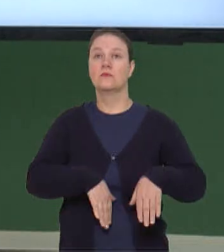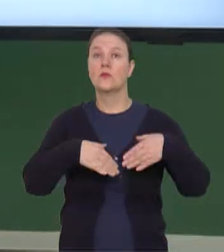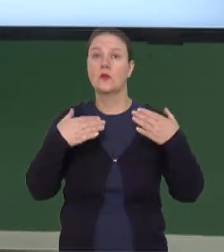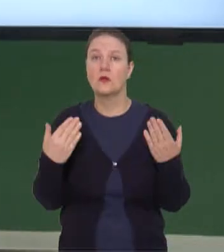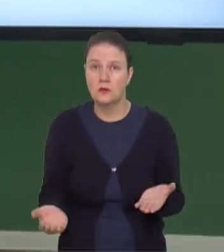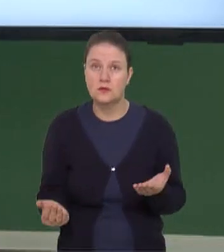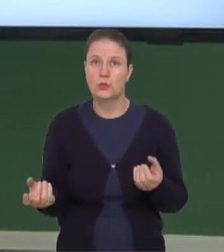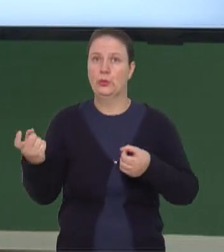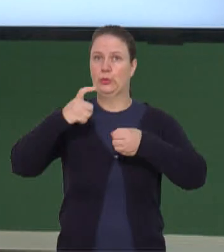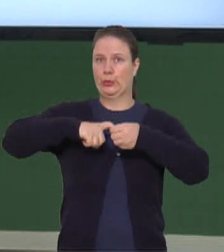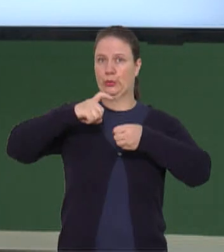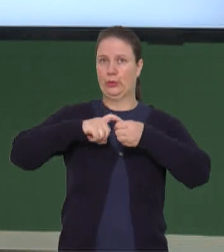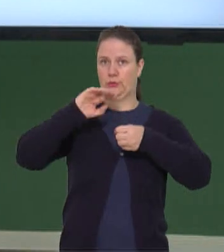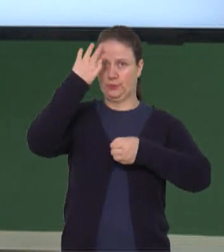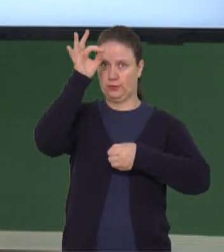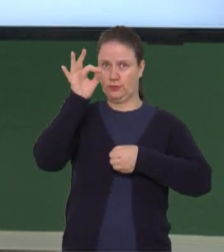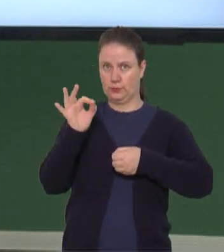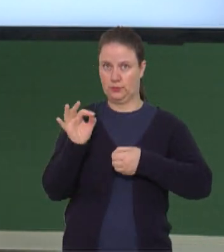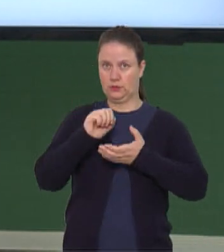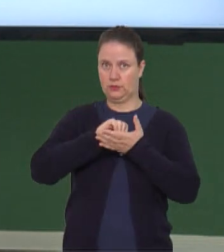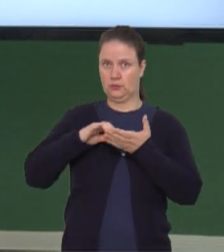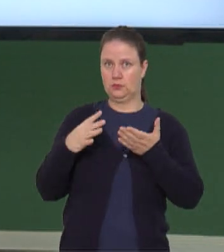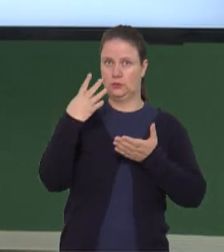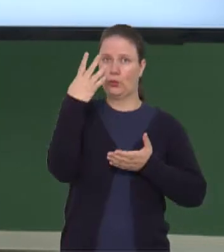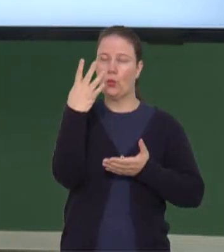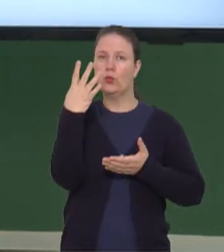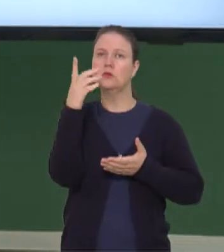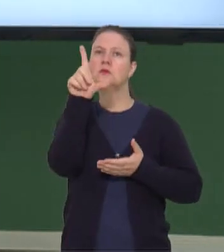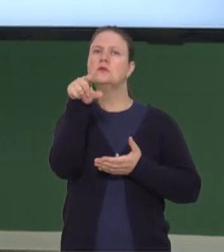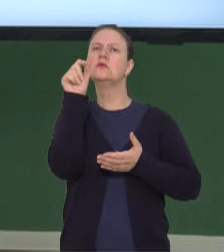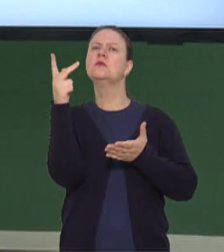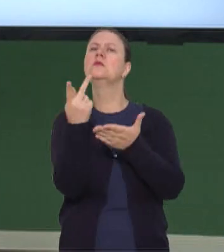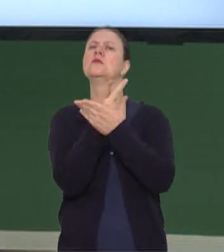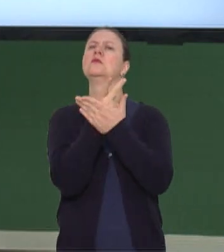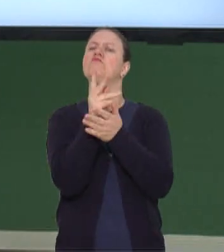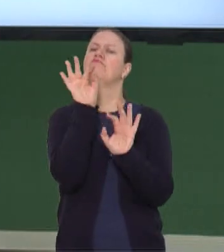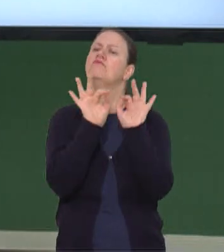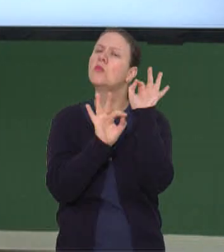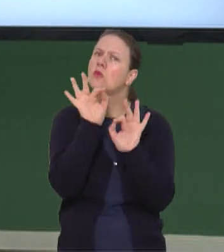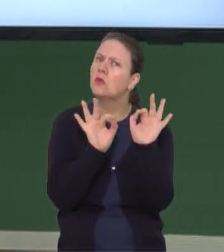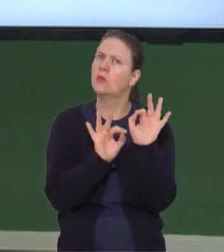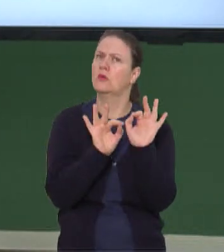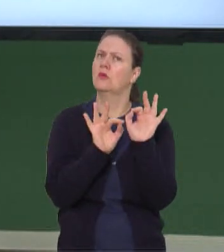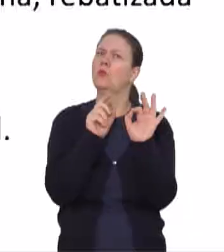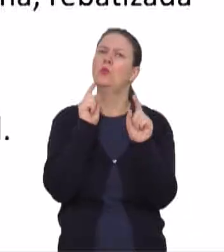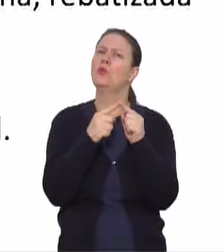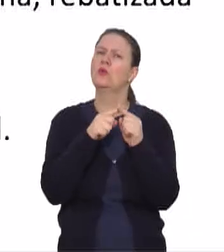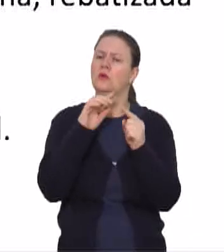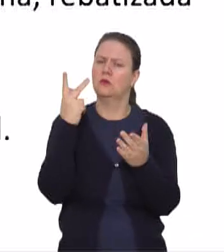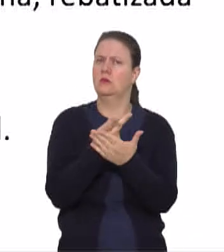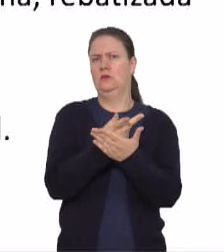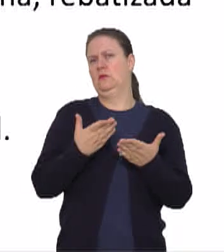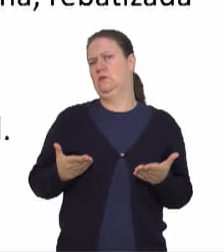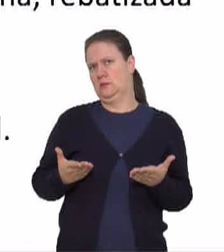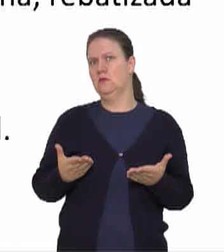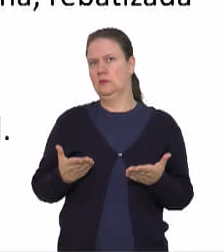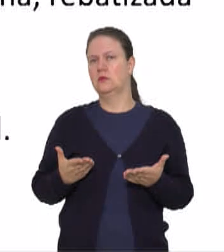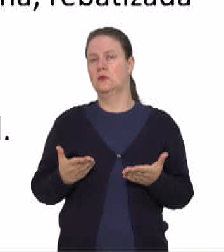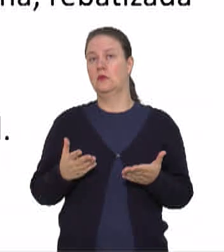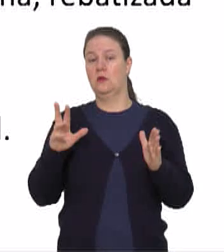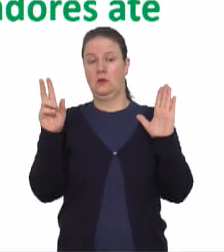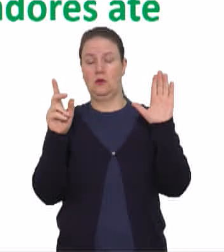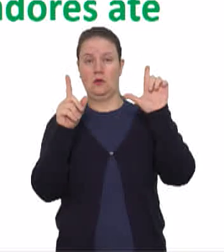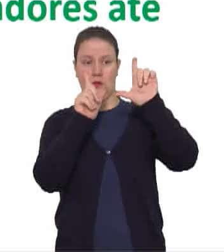Então, estamos de volta aqui com a correção da 4. Então, você tinha que escolher a incorreta e arrumar a incorreta, né? Então, a incorreta é a